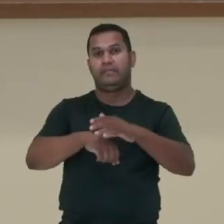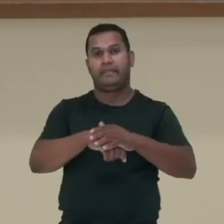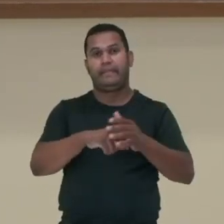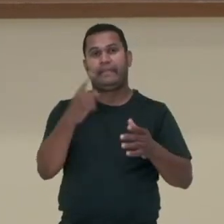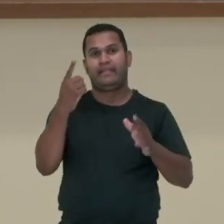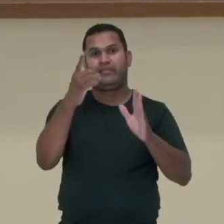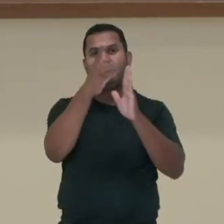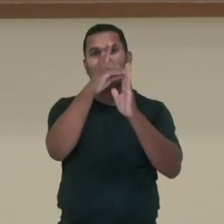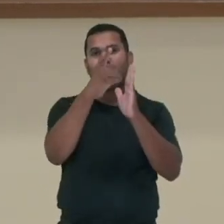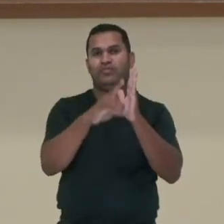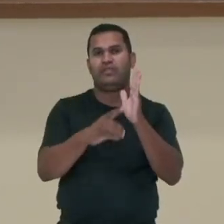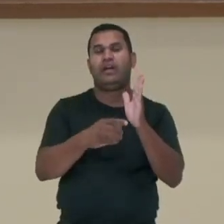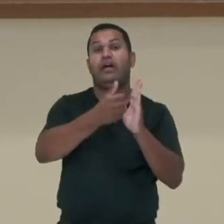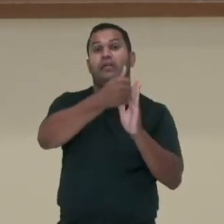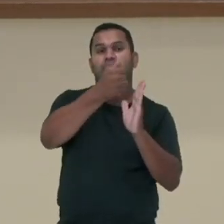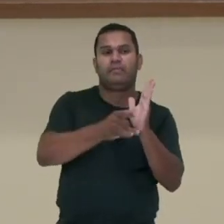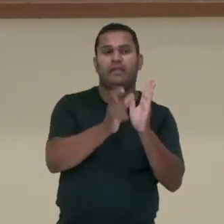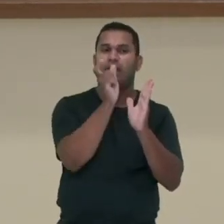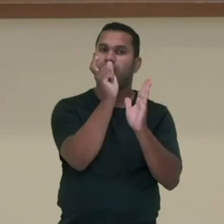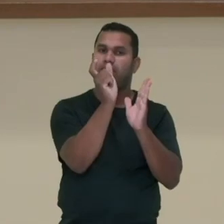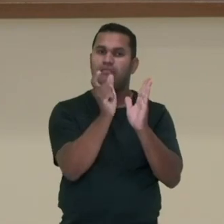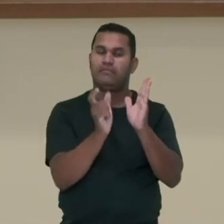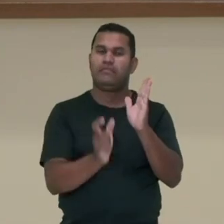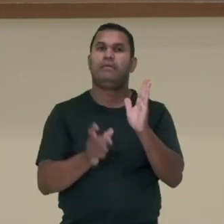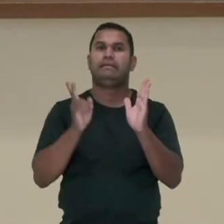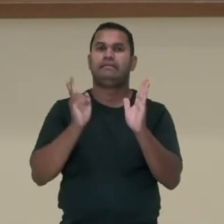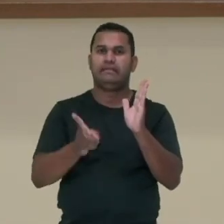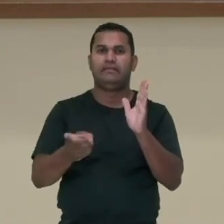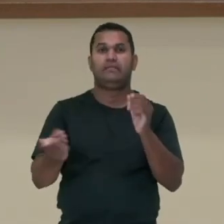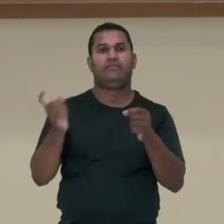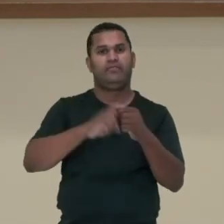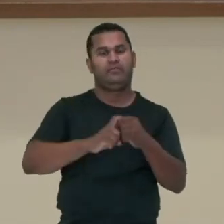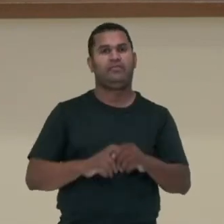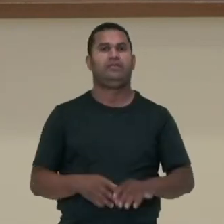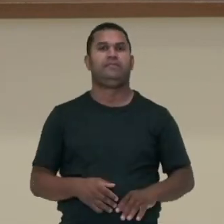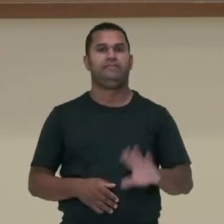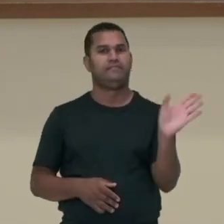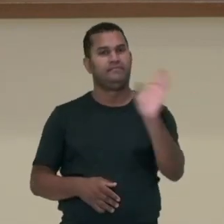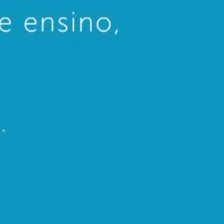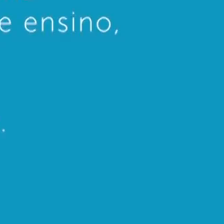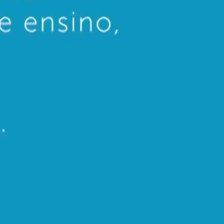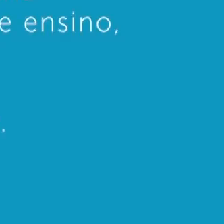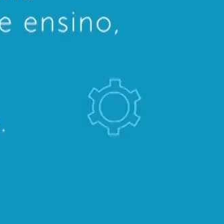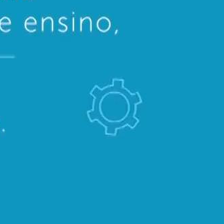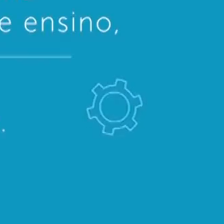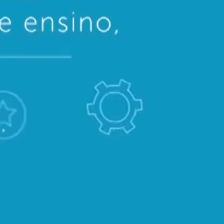diretamente nesses termos e você precisa dominar tudo isso. Beleza? Valeu, galera, até uma próxima.